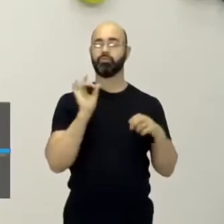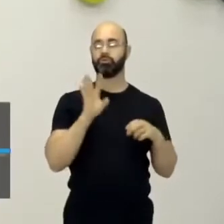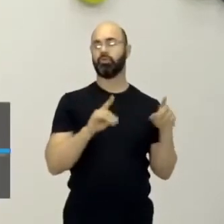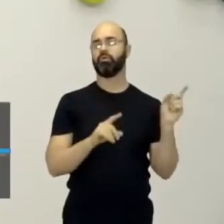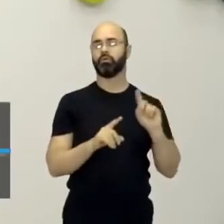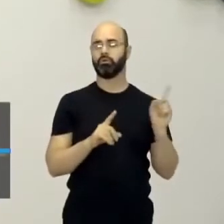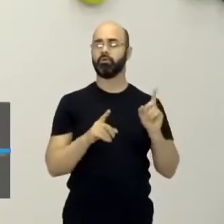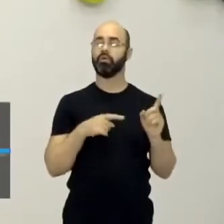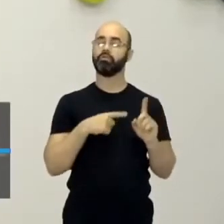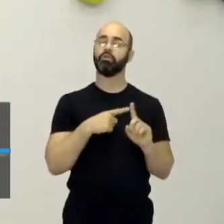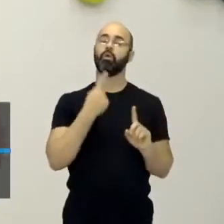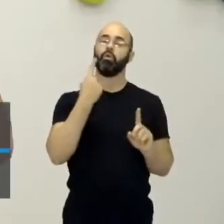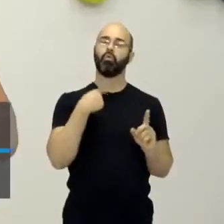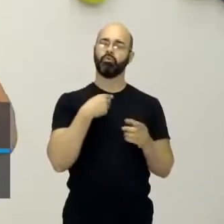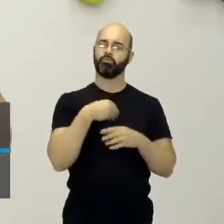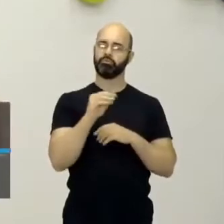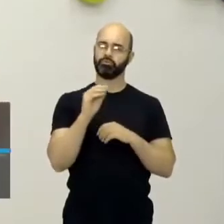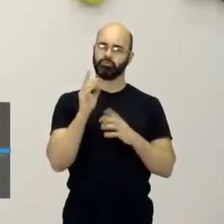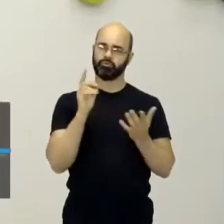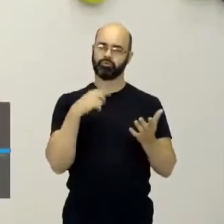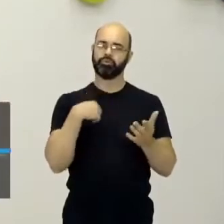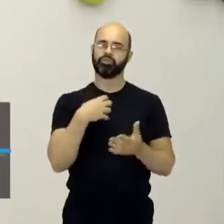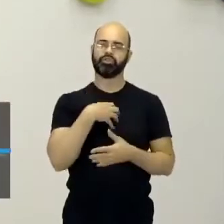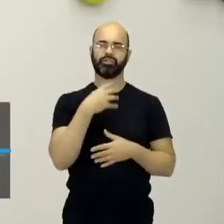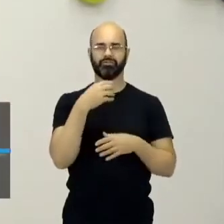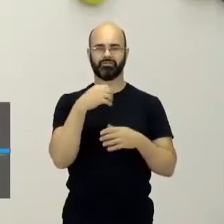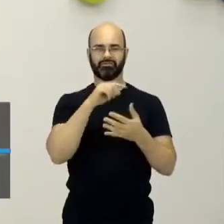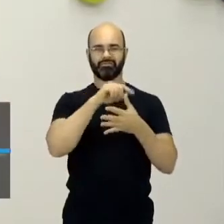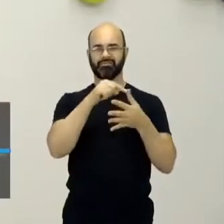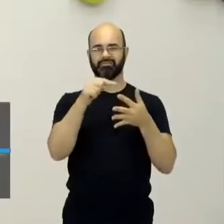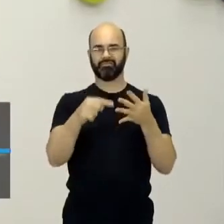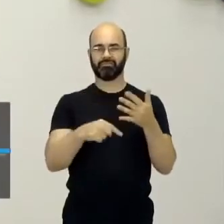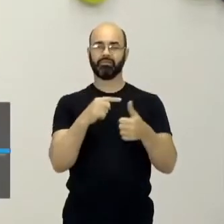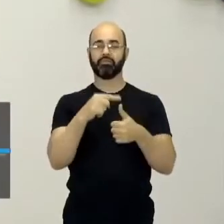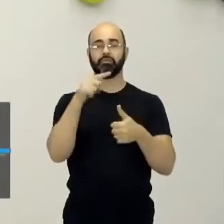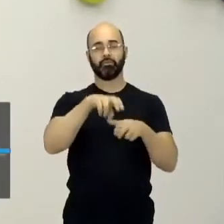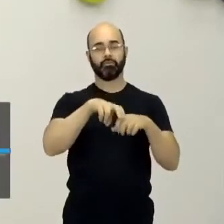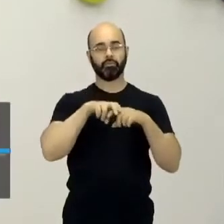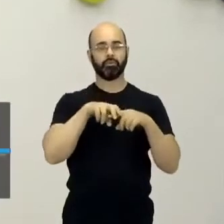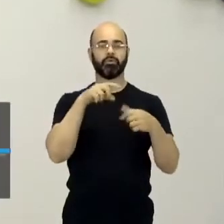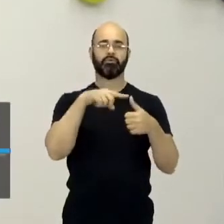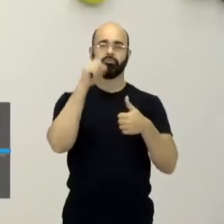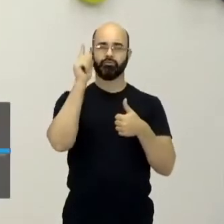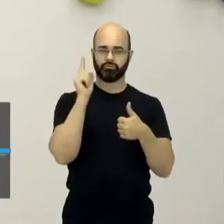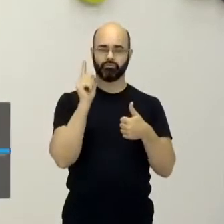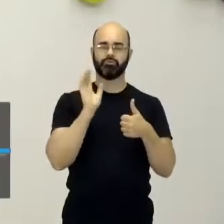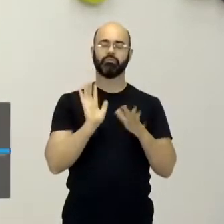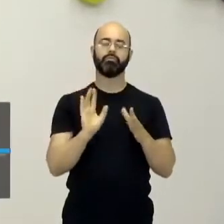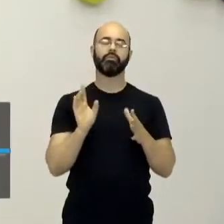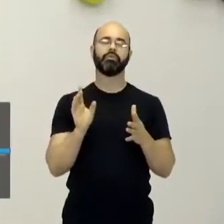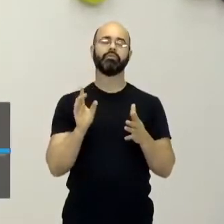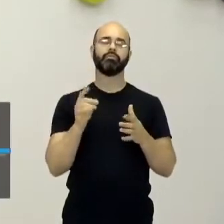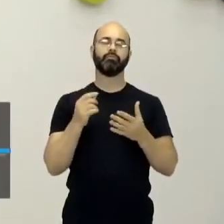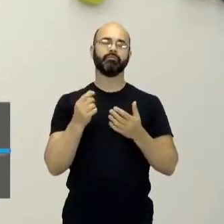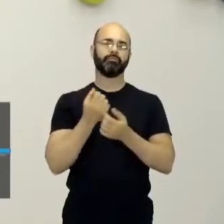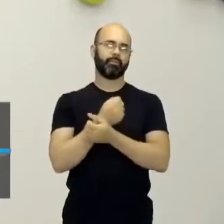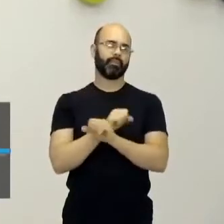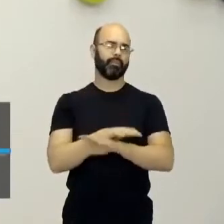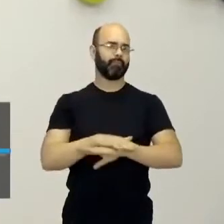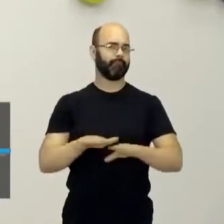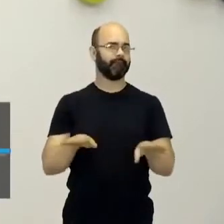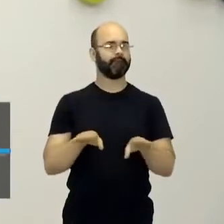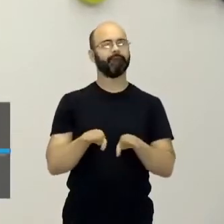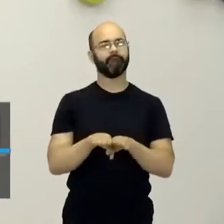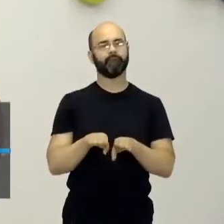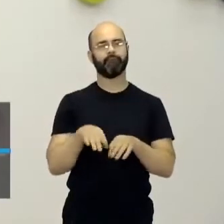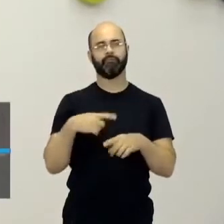ponto de vista. Eu estou aqui me referindo às grandes nações, né, que fizeram essa articulação política. Mas a escravidão acaba também devido a